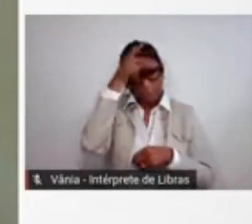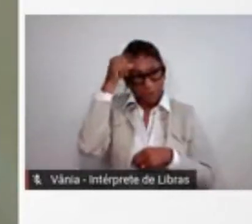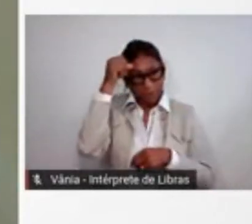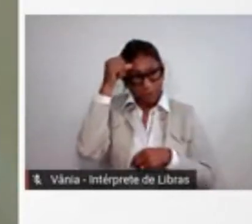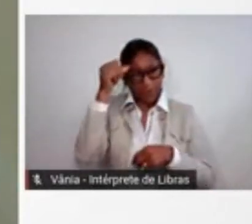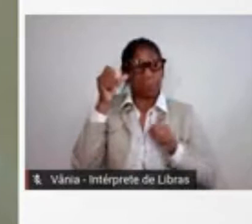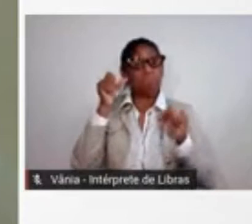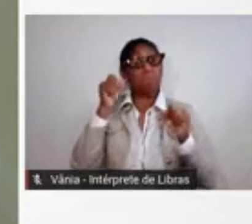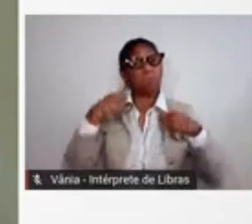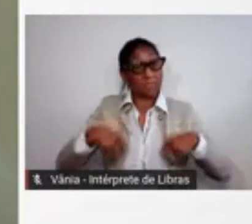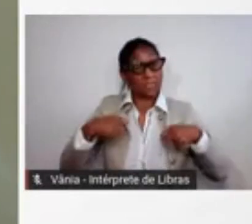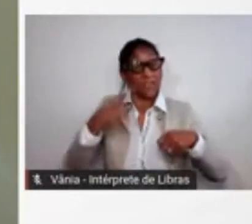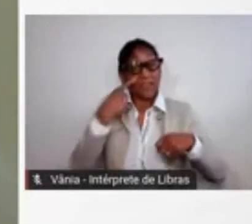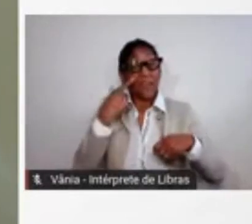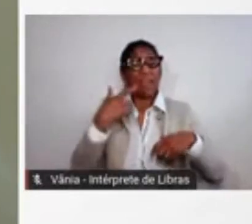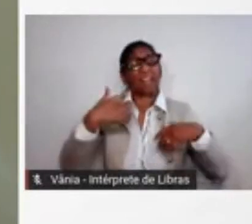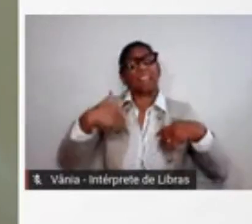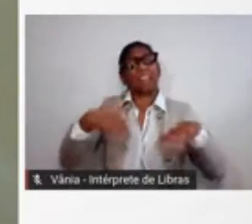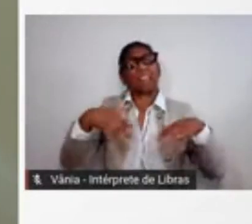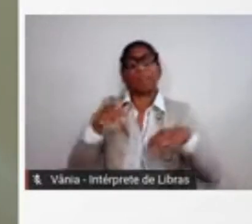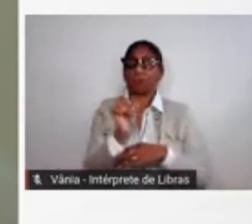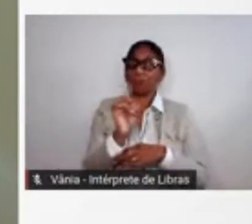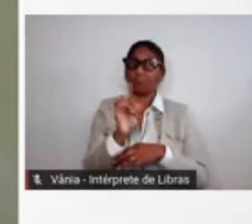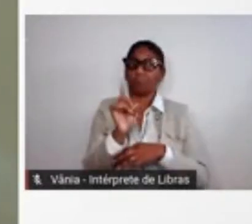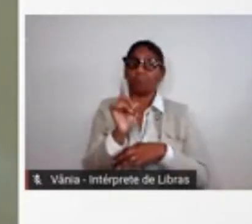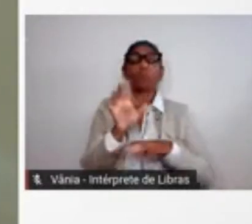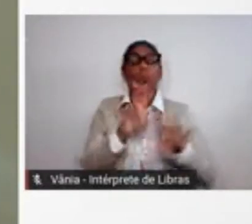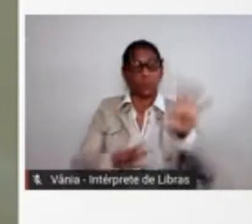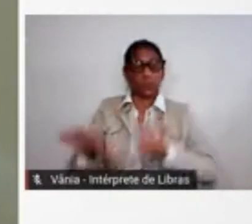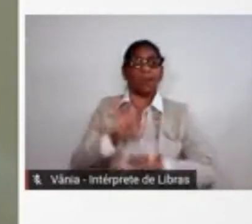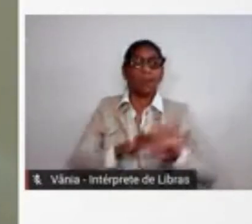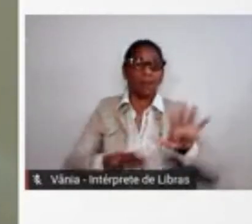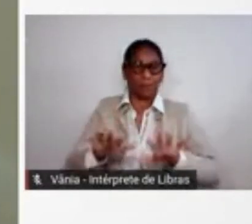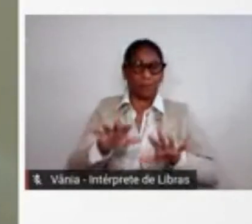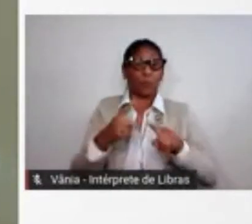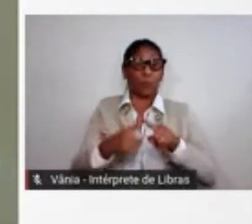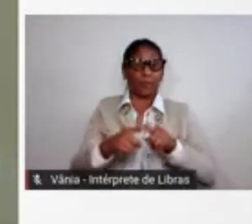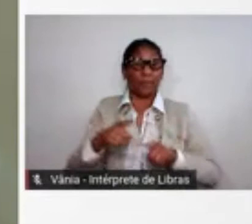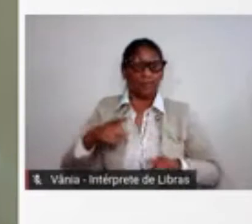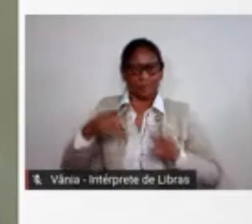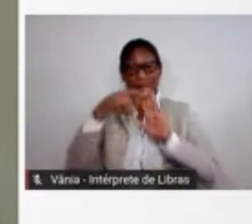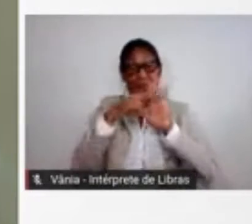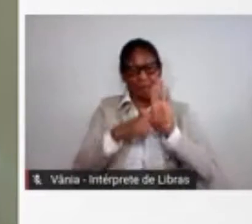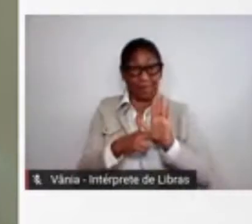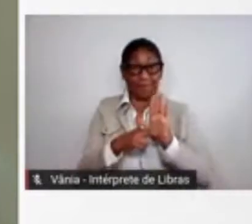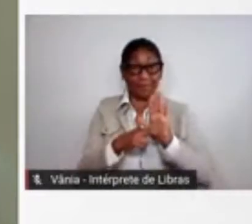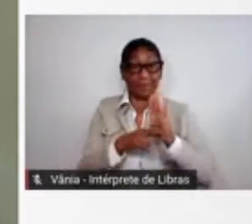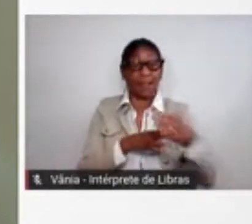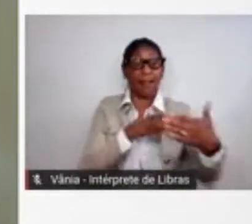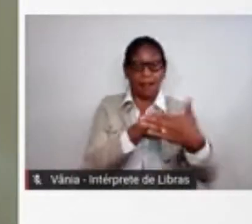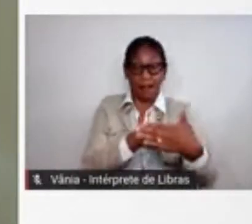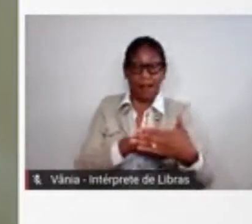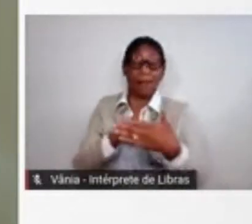consciente, eventualmente, tomar medidas menos restritivas e, com as suas medidas de menor restrição, eventualmente